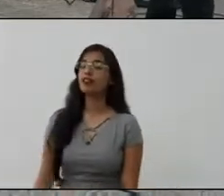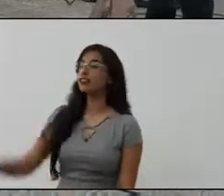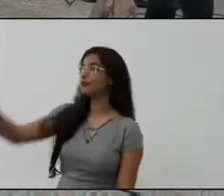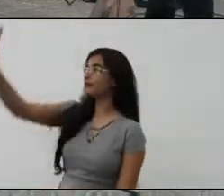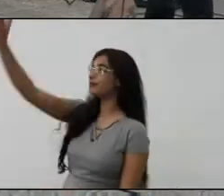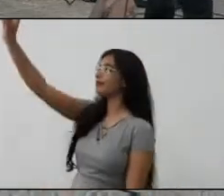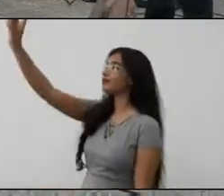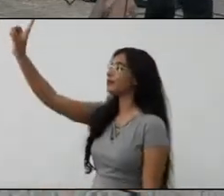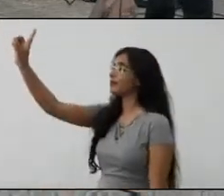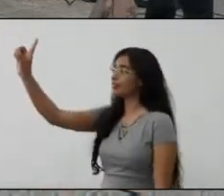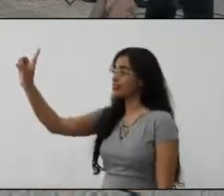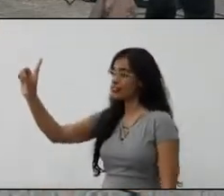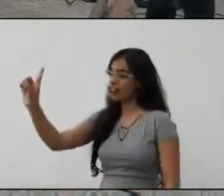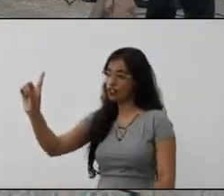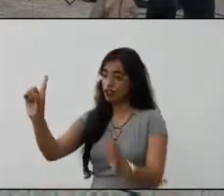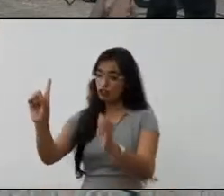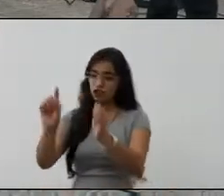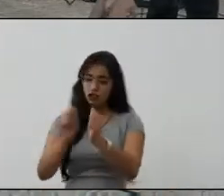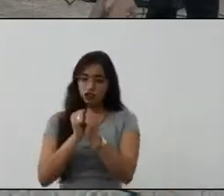Em ti